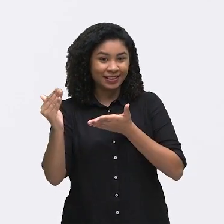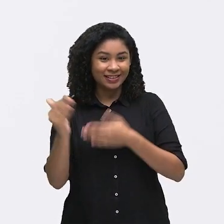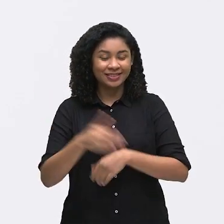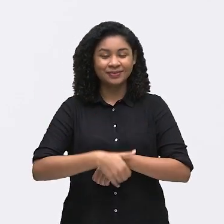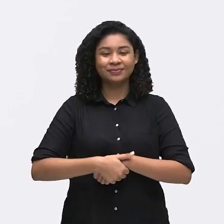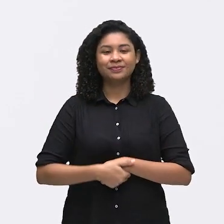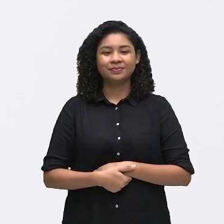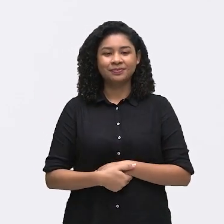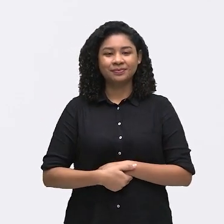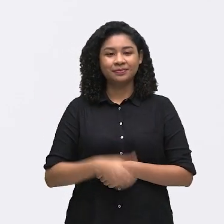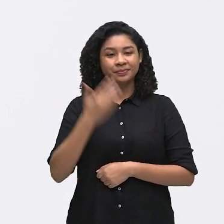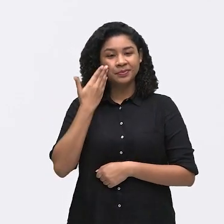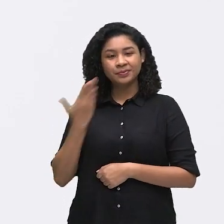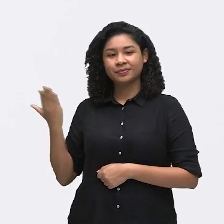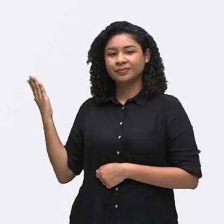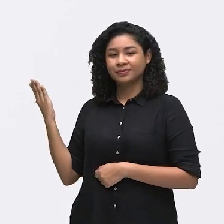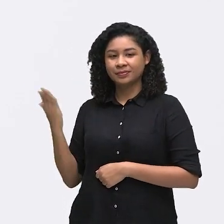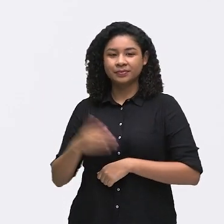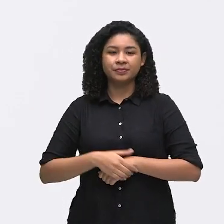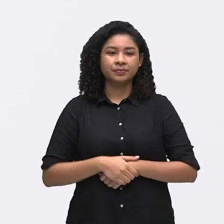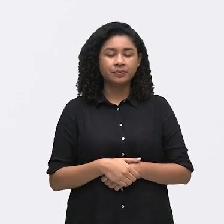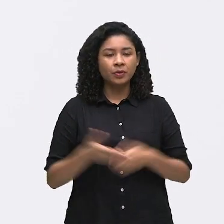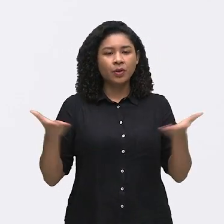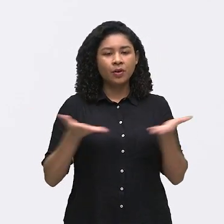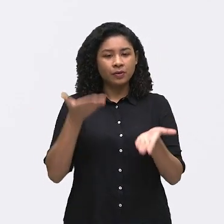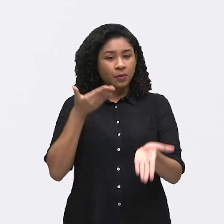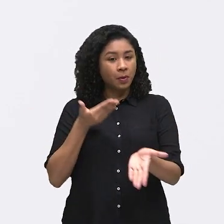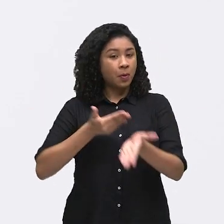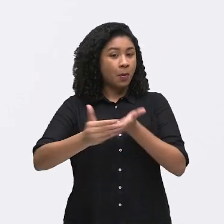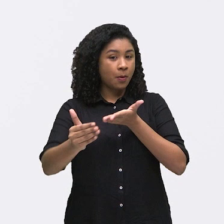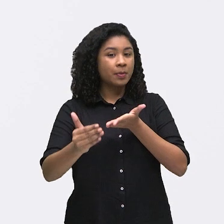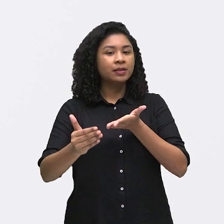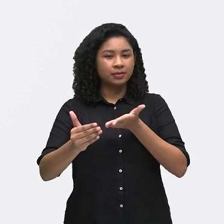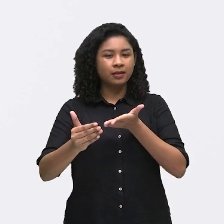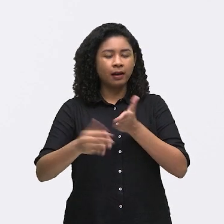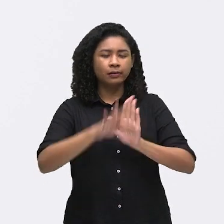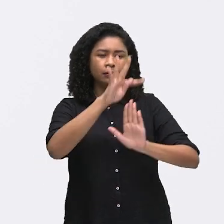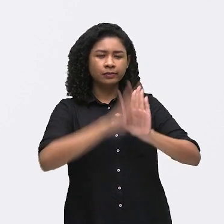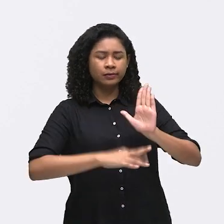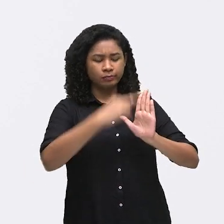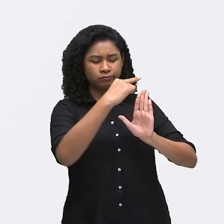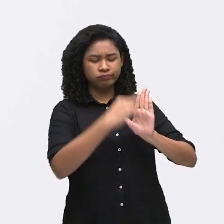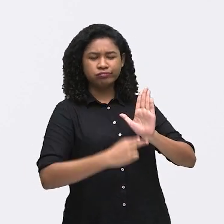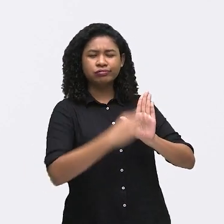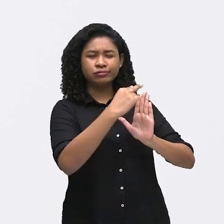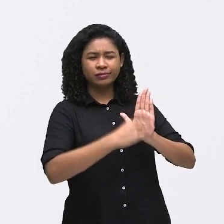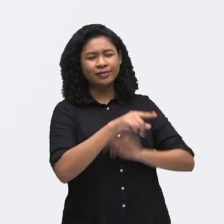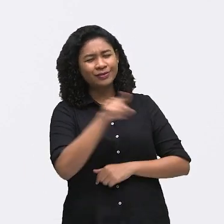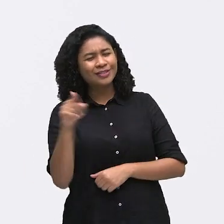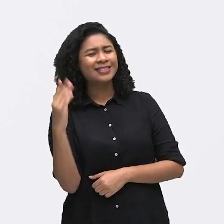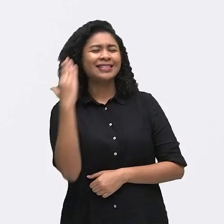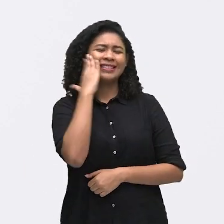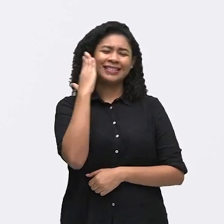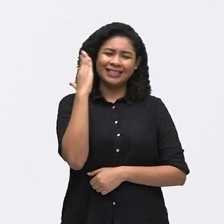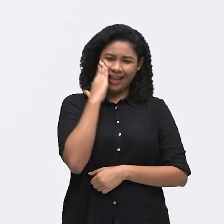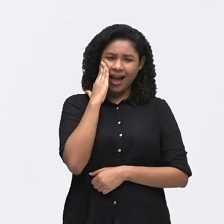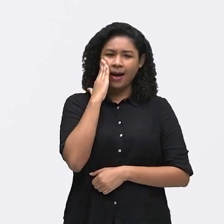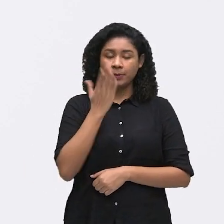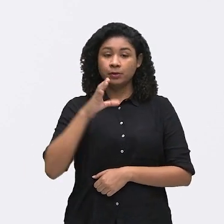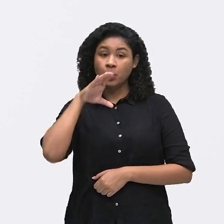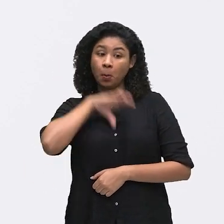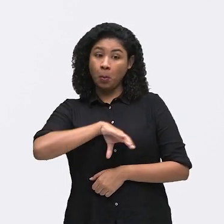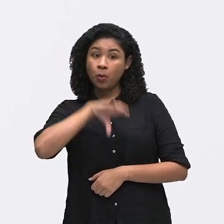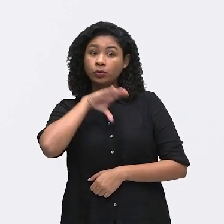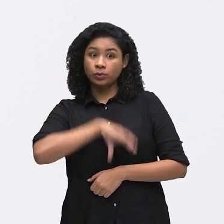Vamos! Olha aí. Nós vamos começar, pessoal, pela leitura de um texto. Você sabe, na língua portuguesa,